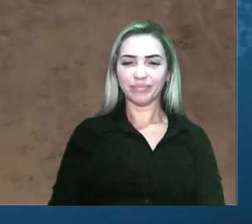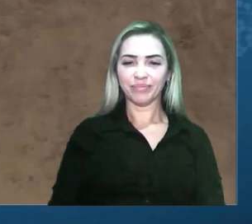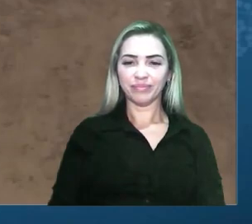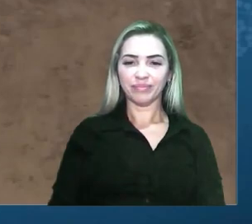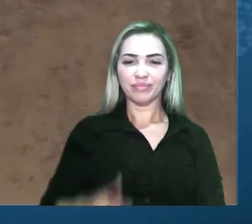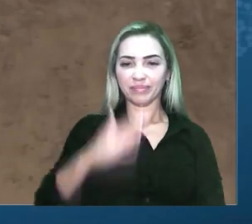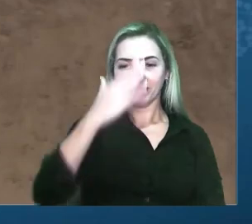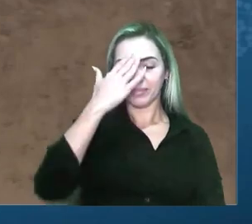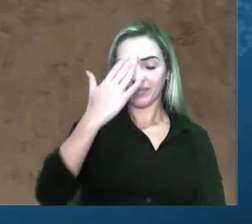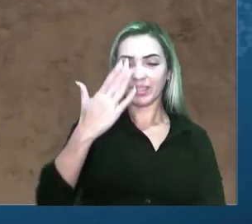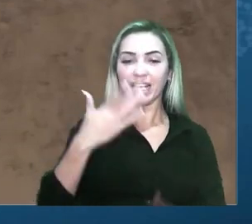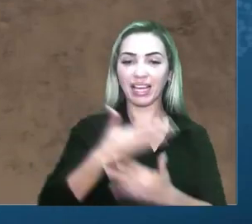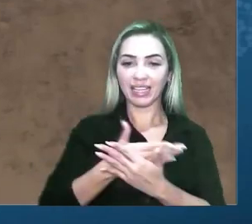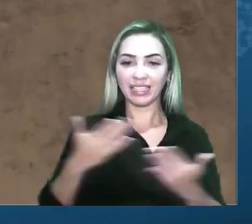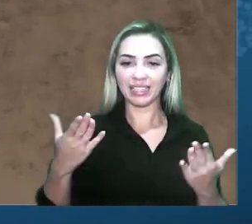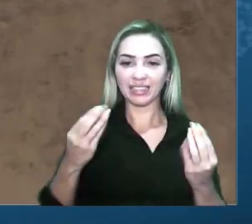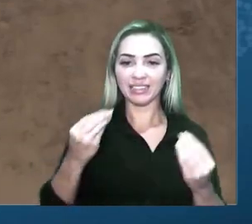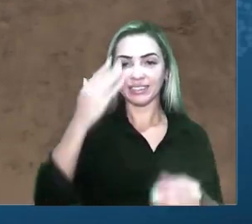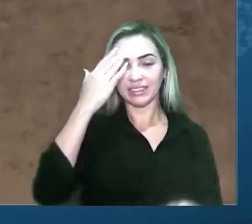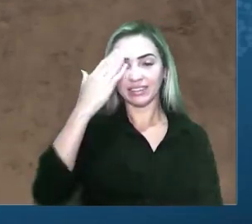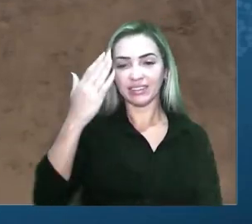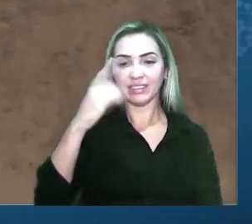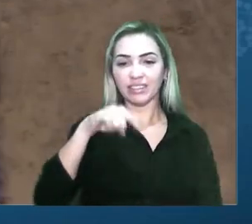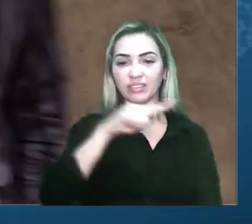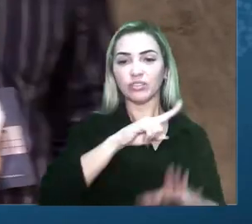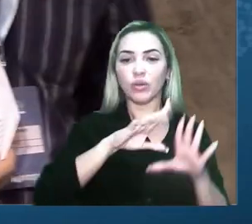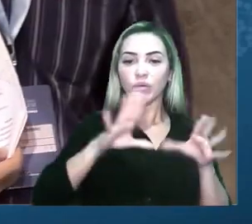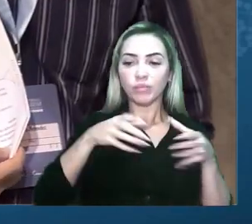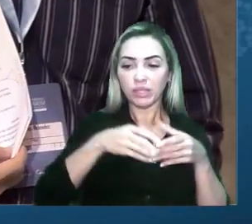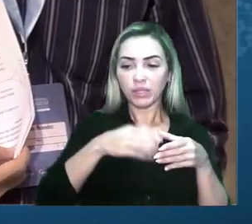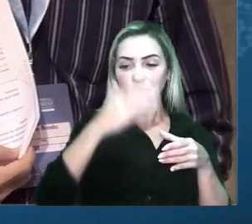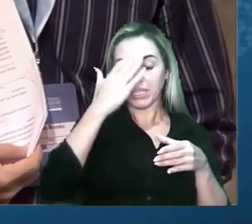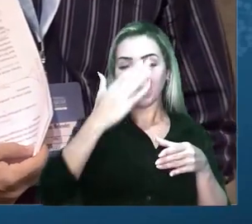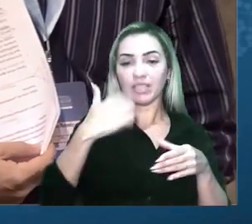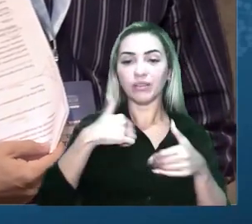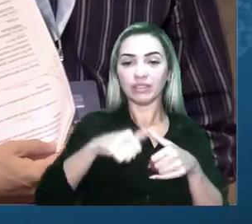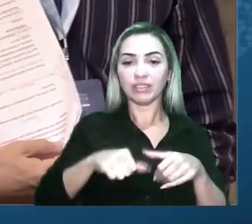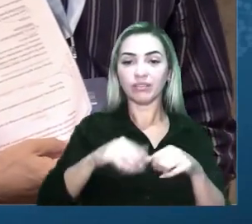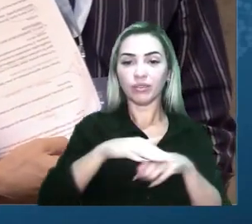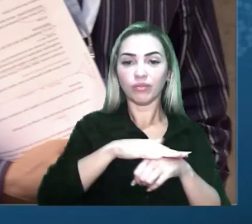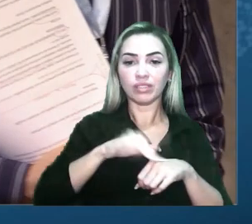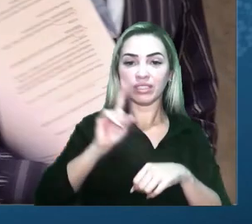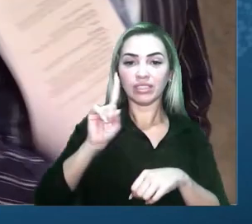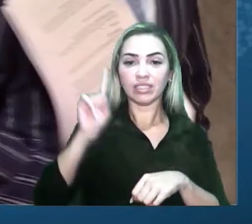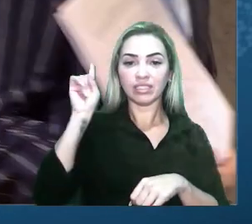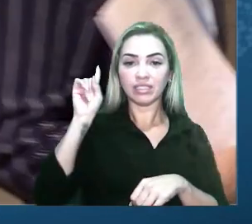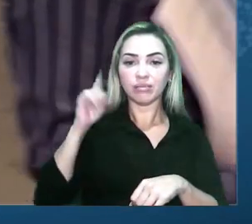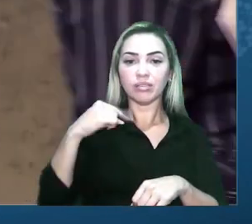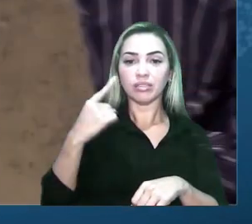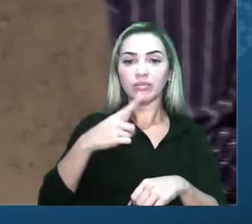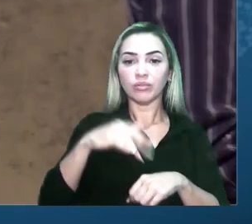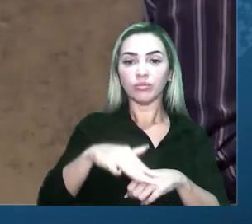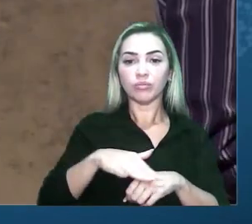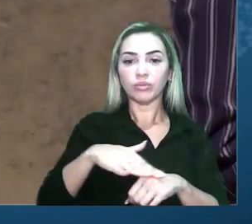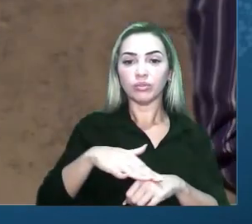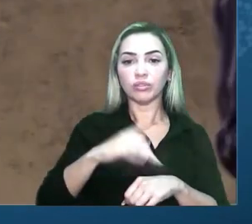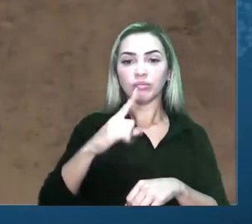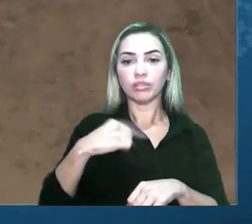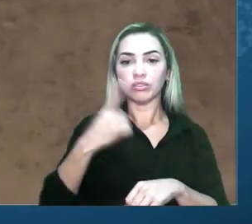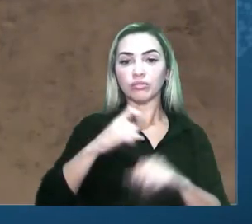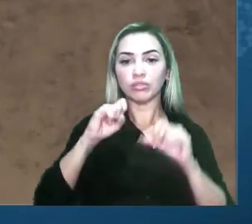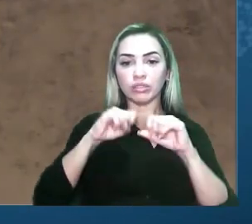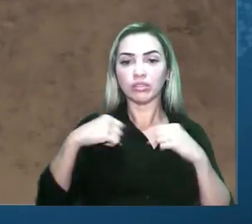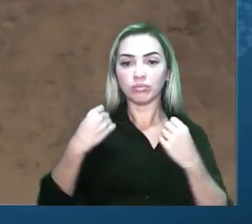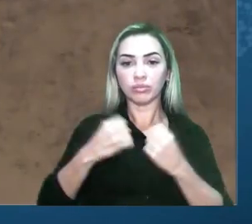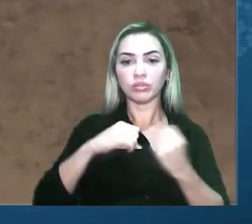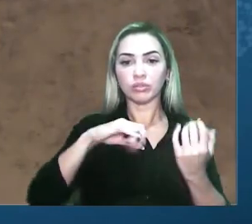Obrigada, gente. Muito obrigada. Obrigada, comissão. Eu estava até falando lá em cima agora que é para um simpósio internacional,